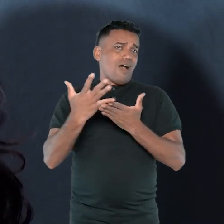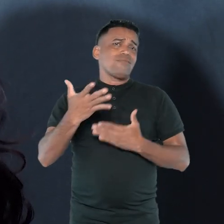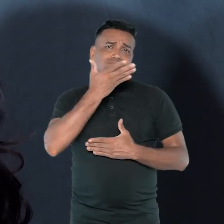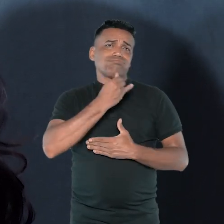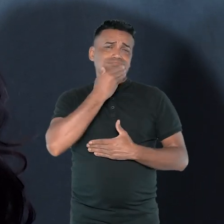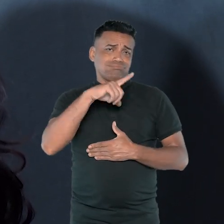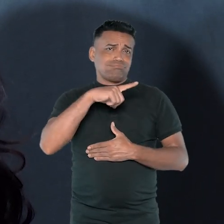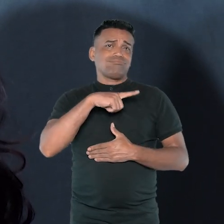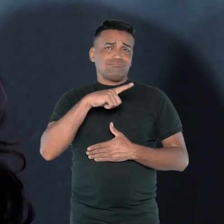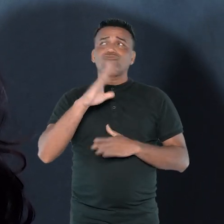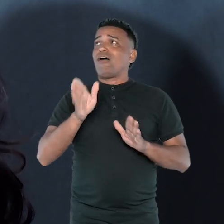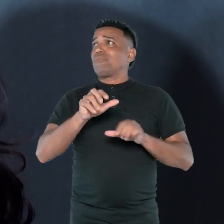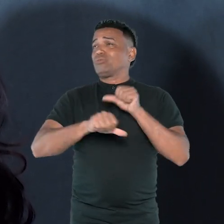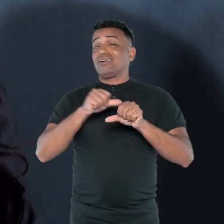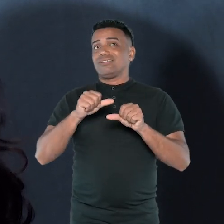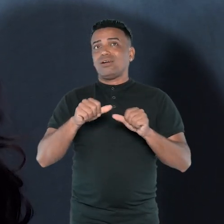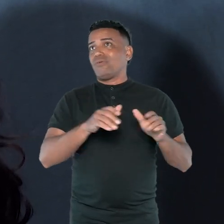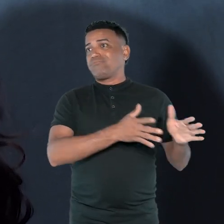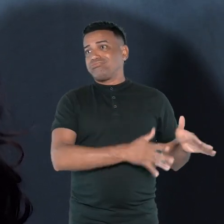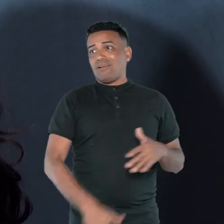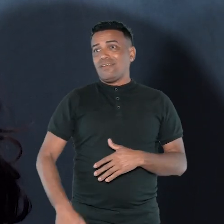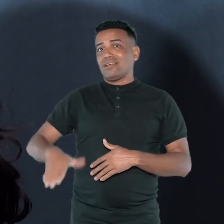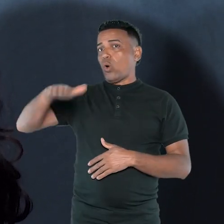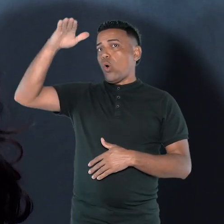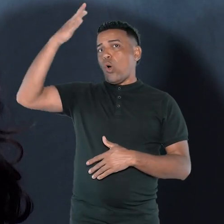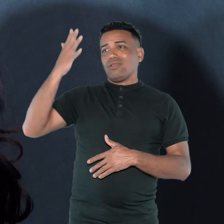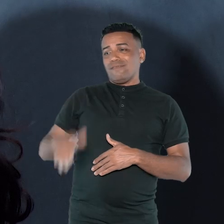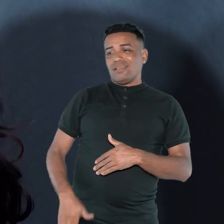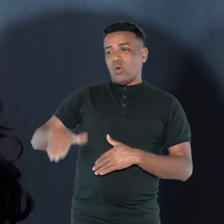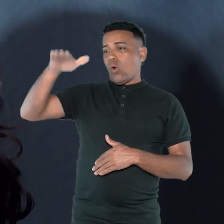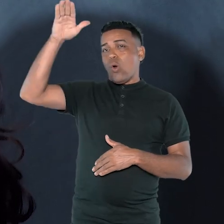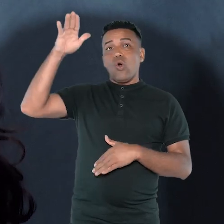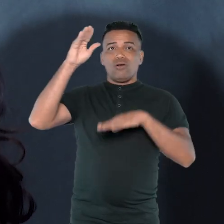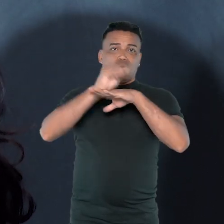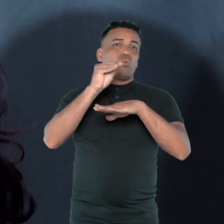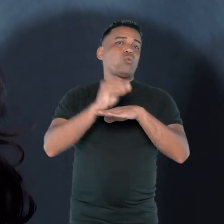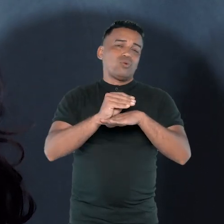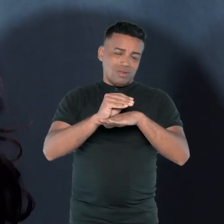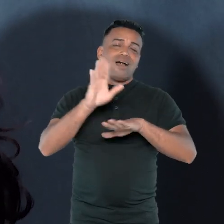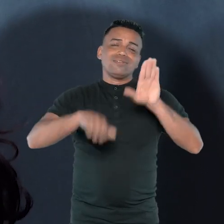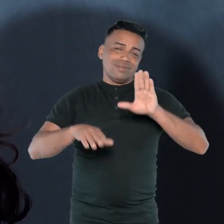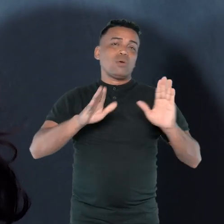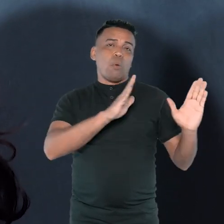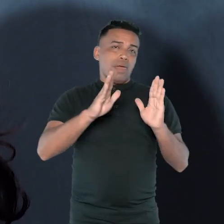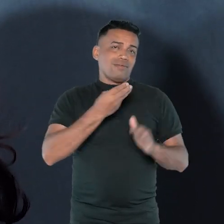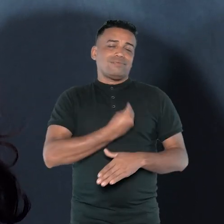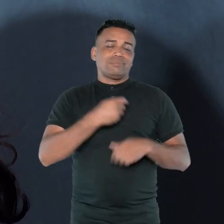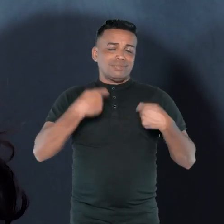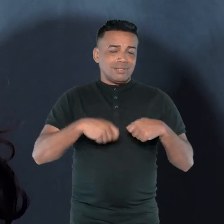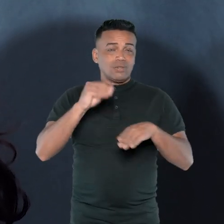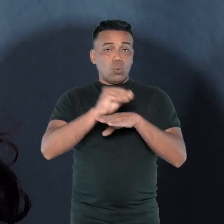É muito difícil a gente atravessar a vida inteira sem nunca se dispor, eventualmente, de cuidar de alguém, né? Seja